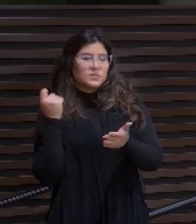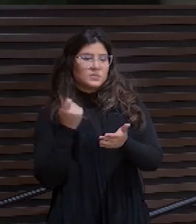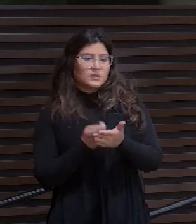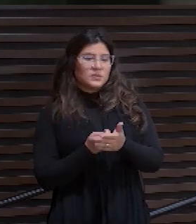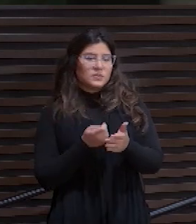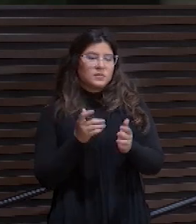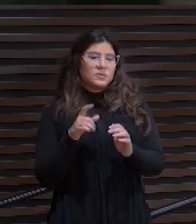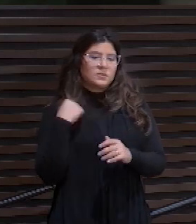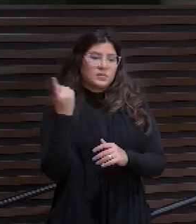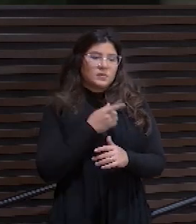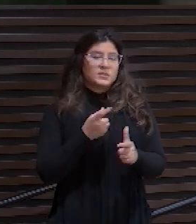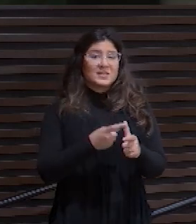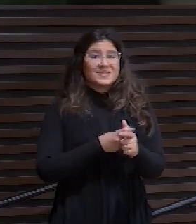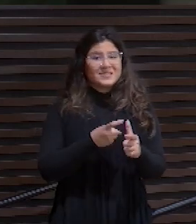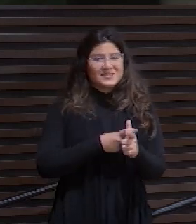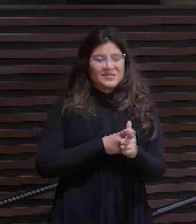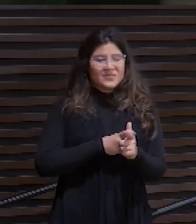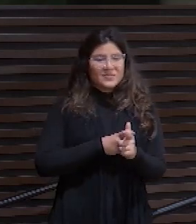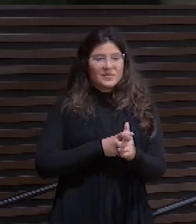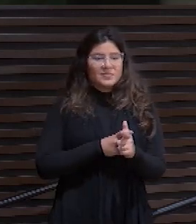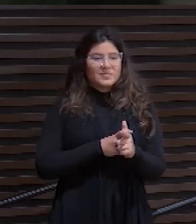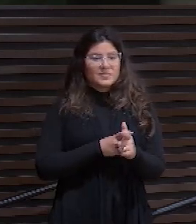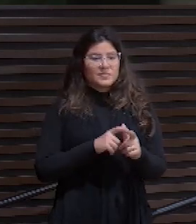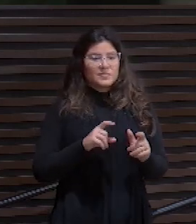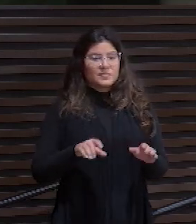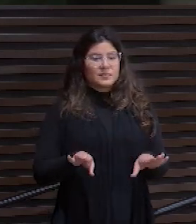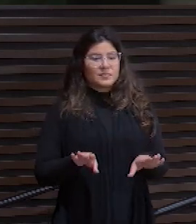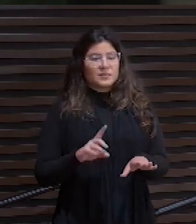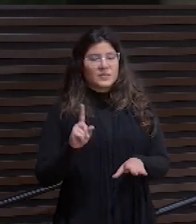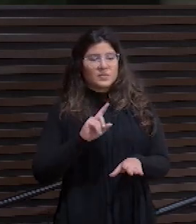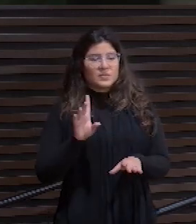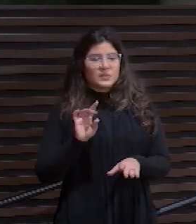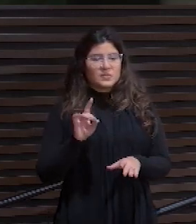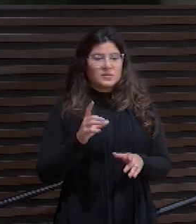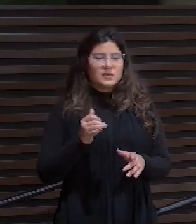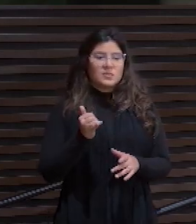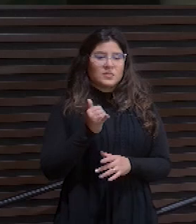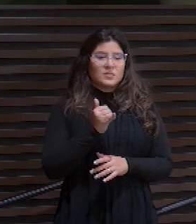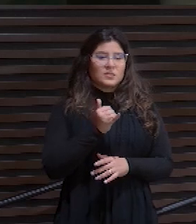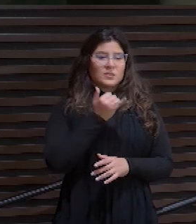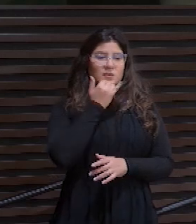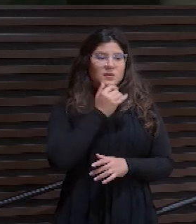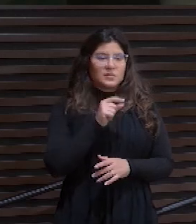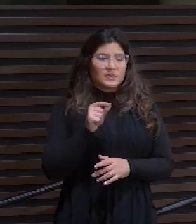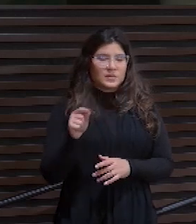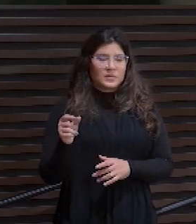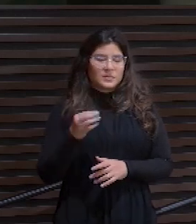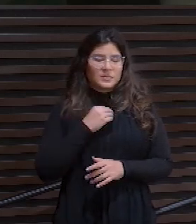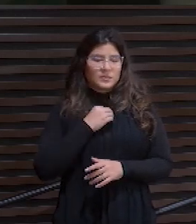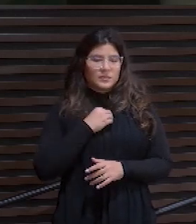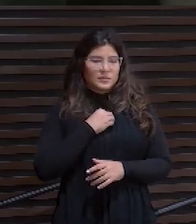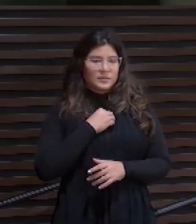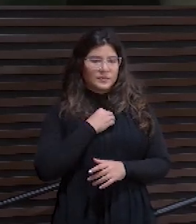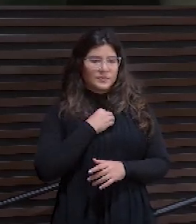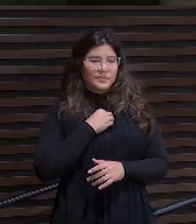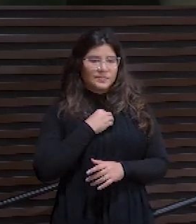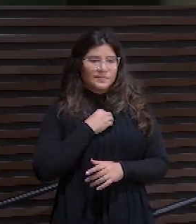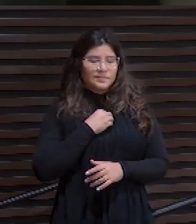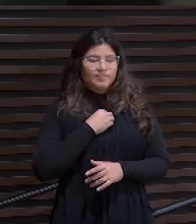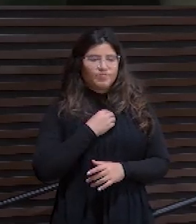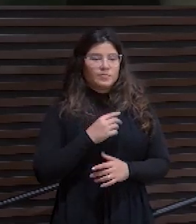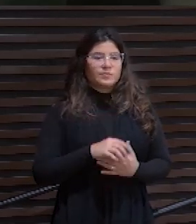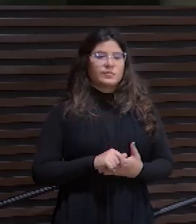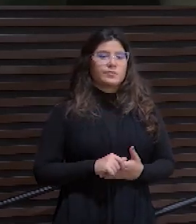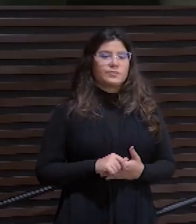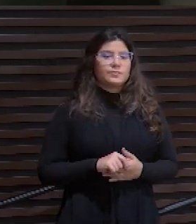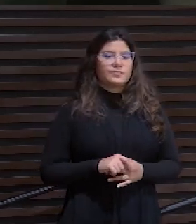E não só pagou a nossa dívida, ele não só perdoou os nossos pecados, porque se a gente for fazer uma analogia aqui, uma pessoa